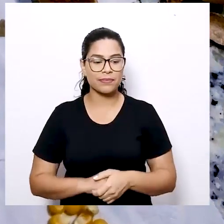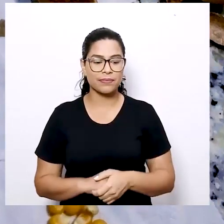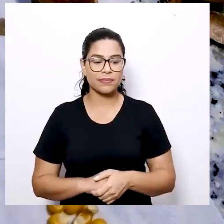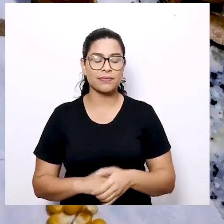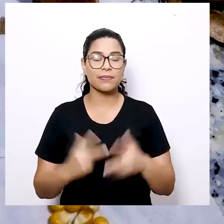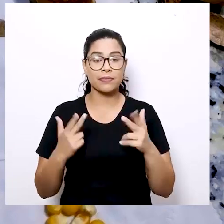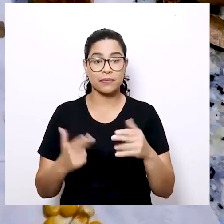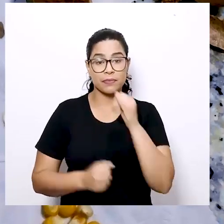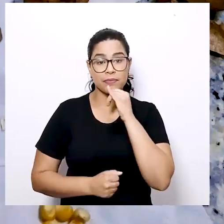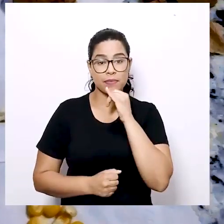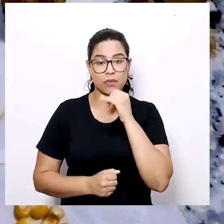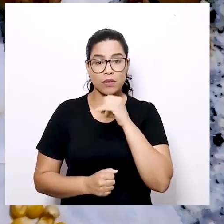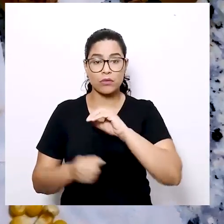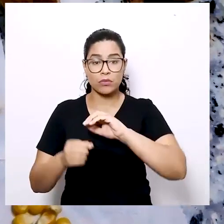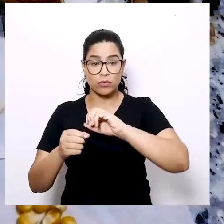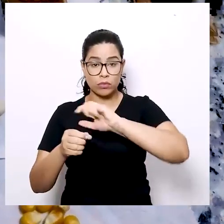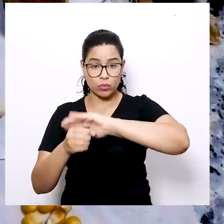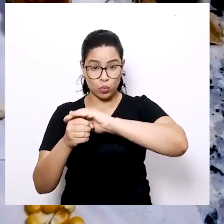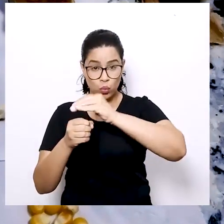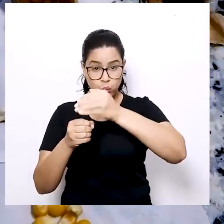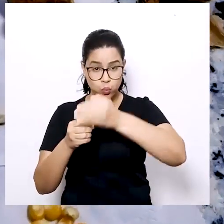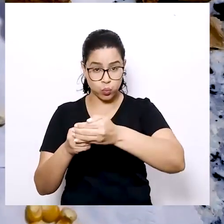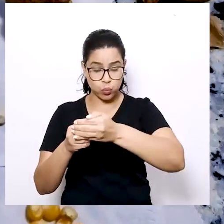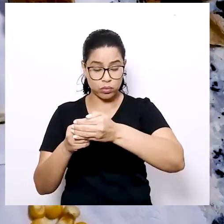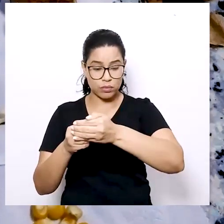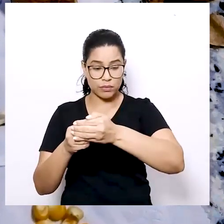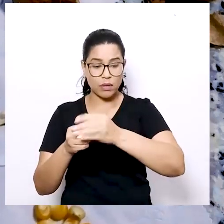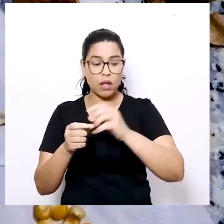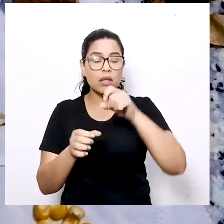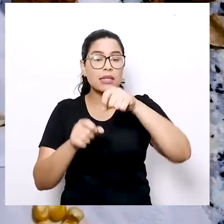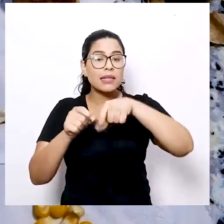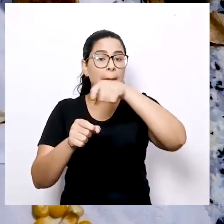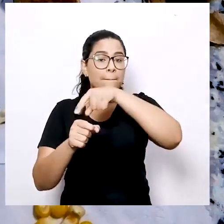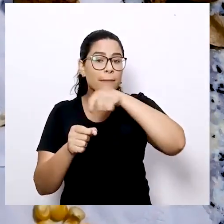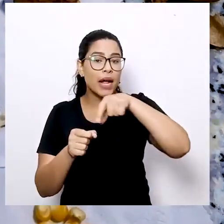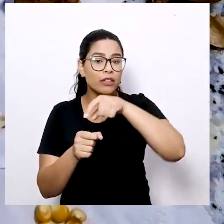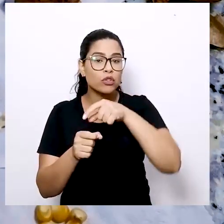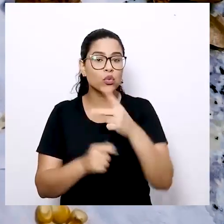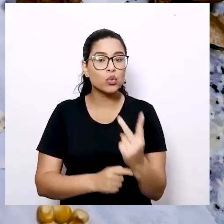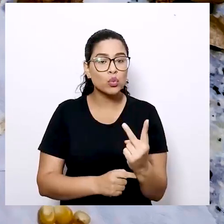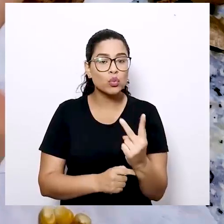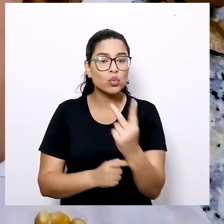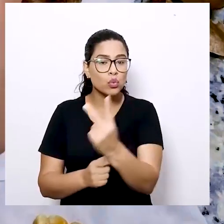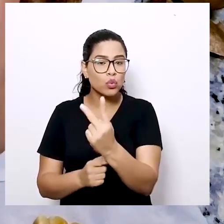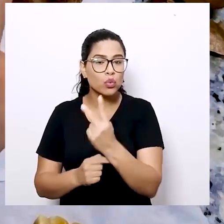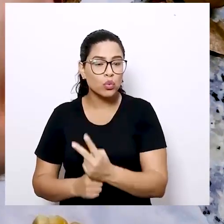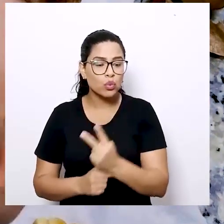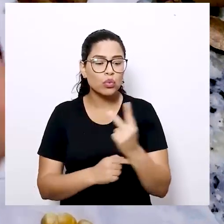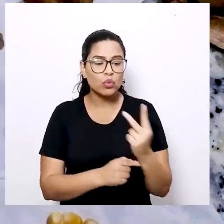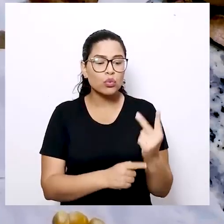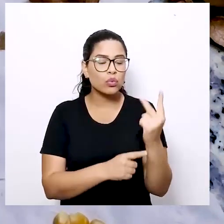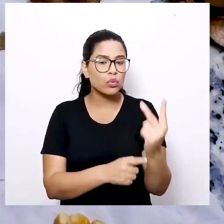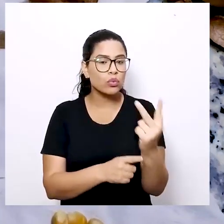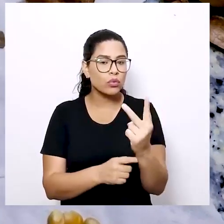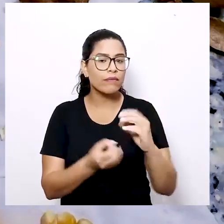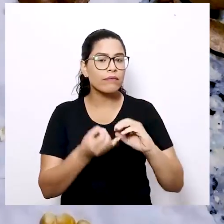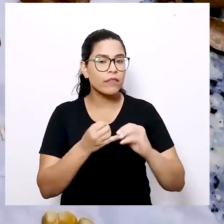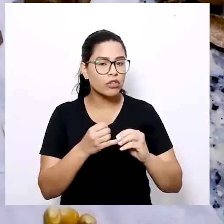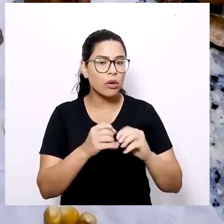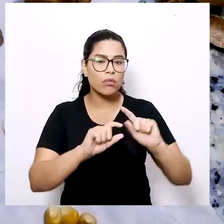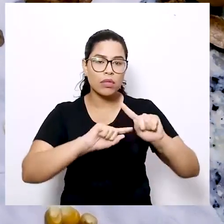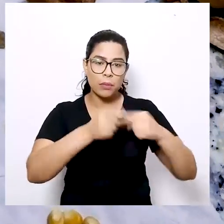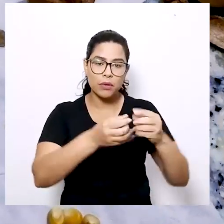o caroço, consegui descobrir a semente. Ó, tem 2 partes essa semente, essa tem 2 partes, o abacate tem 2 partes. O